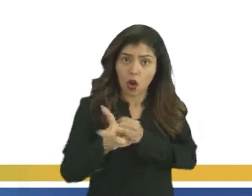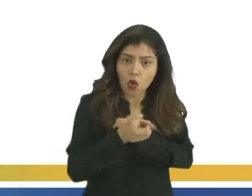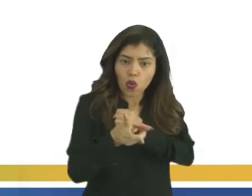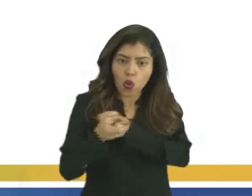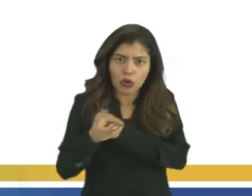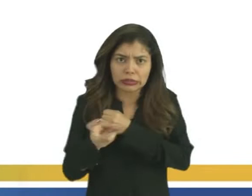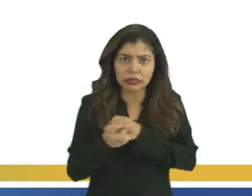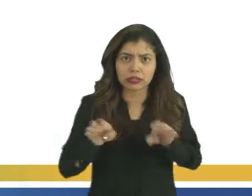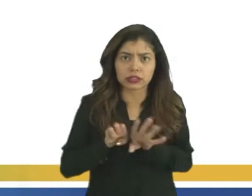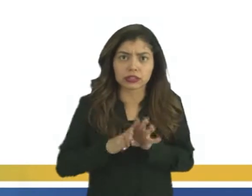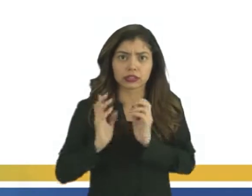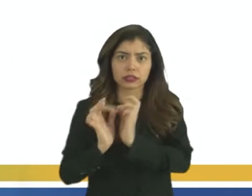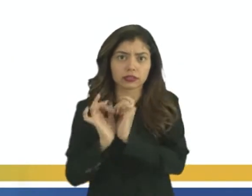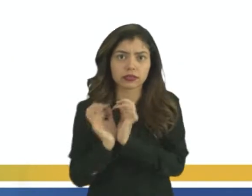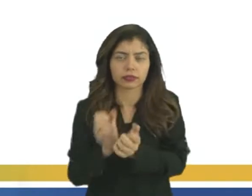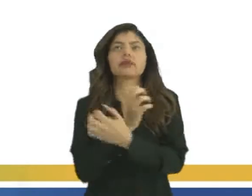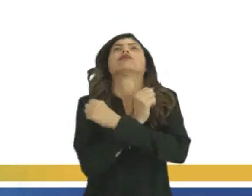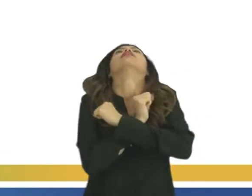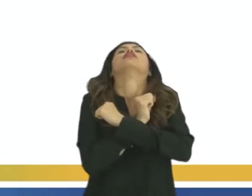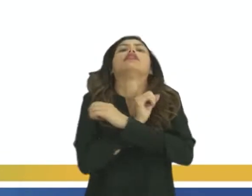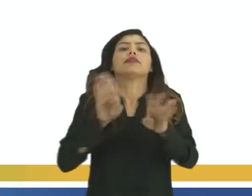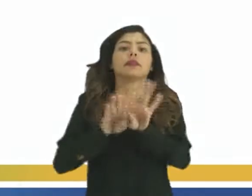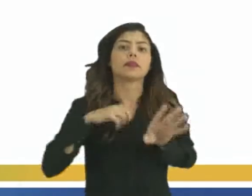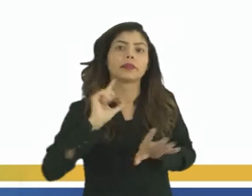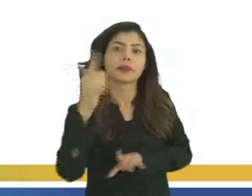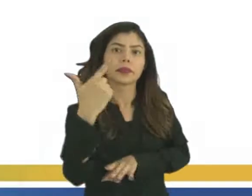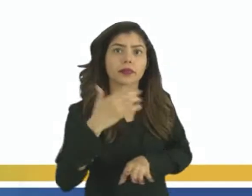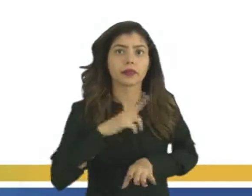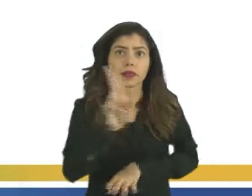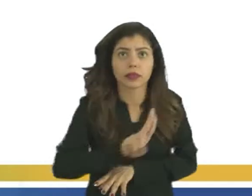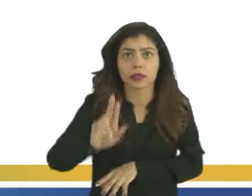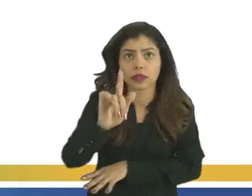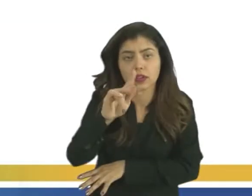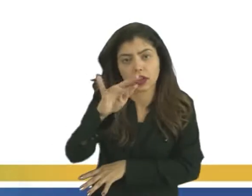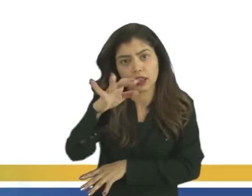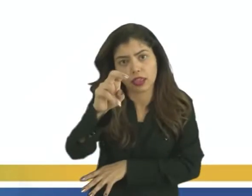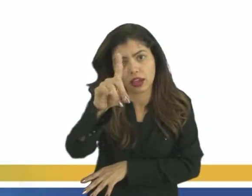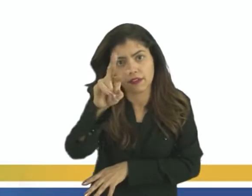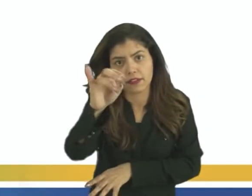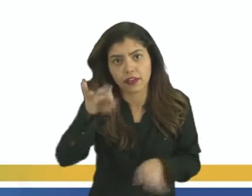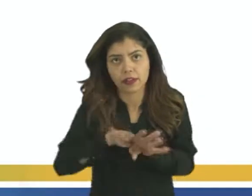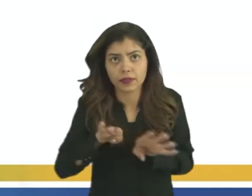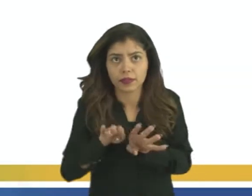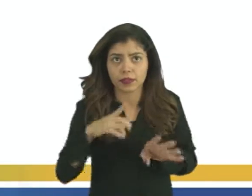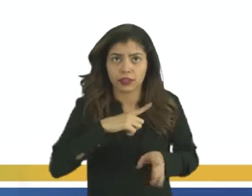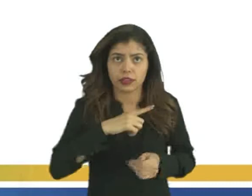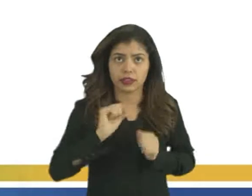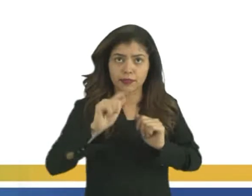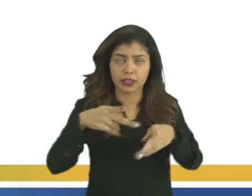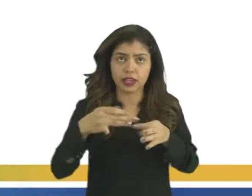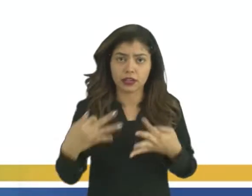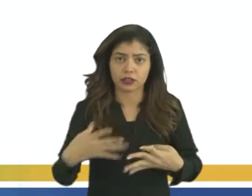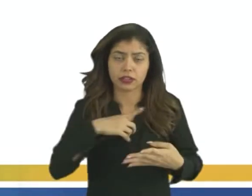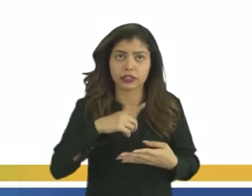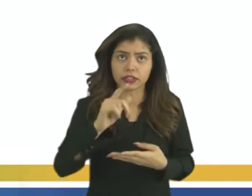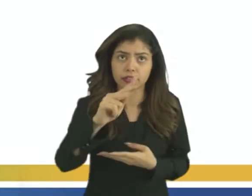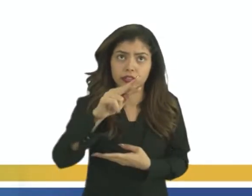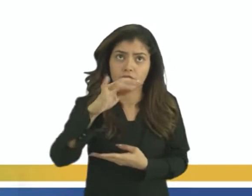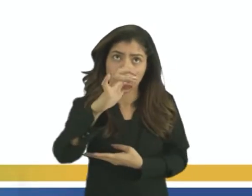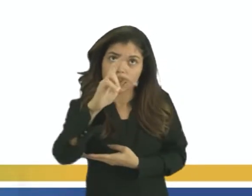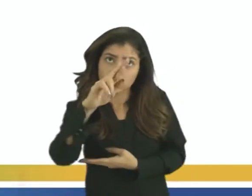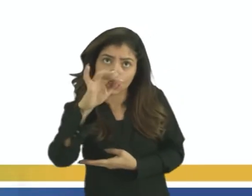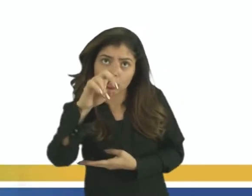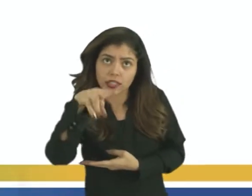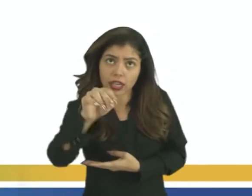cérebro de cadáveres, ainda havia o risco de desenvolver a síndrome de Creutzfeldt-Jakob, ou vaca louca. Muito mais famosos são os